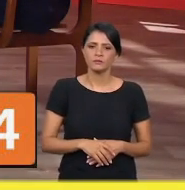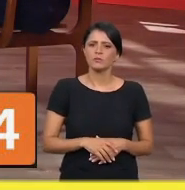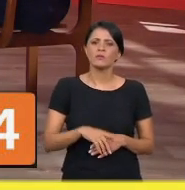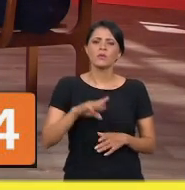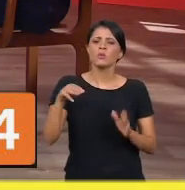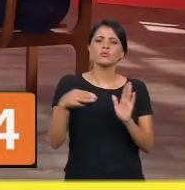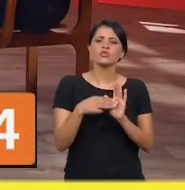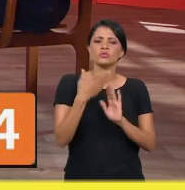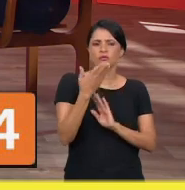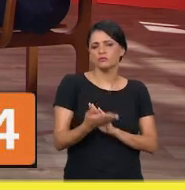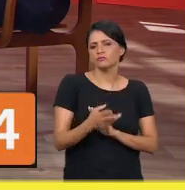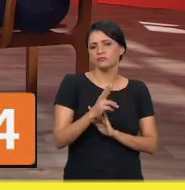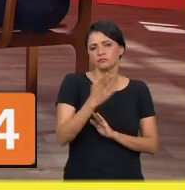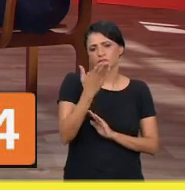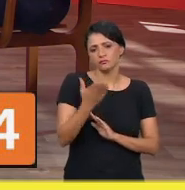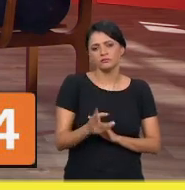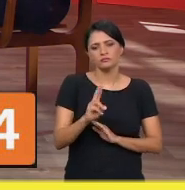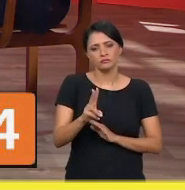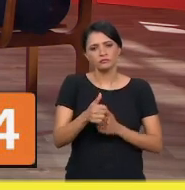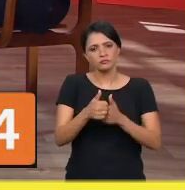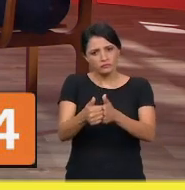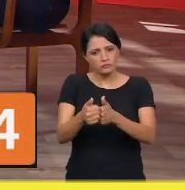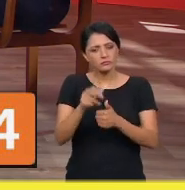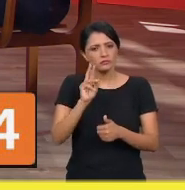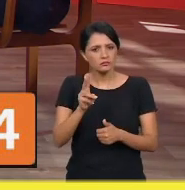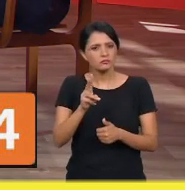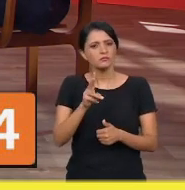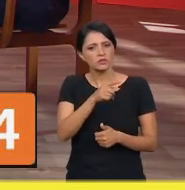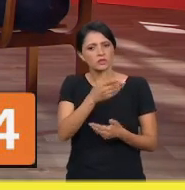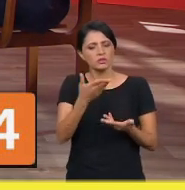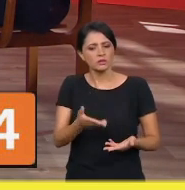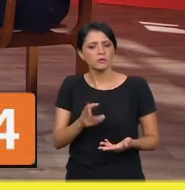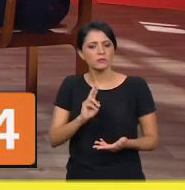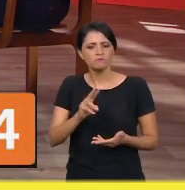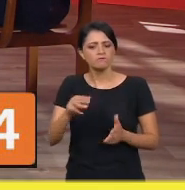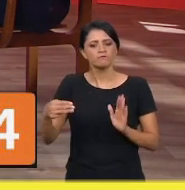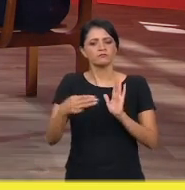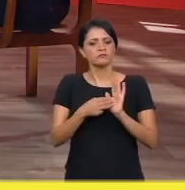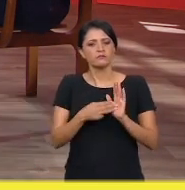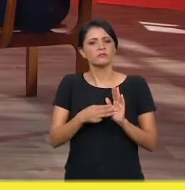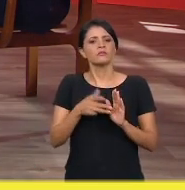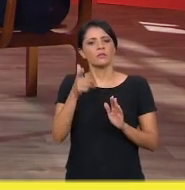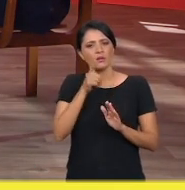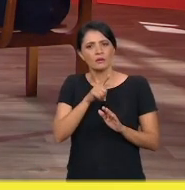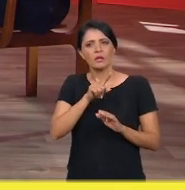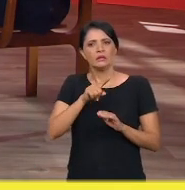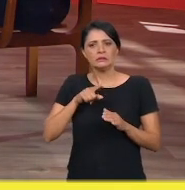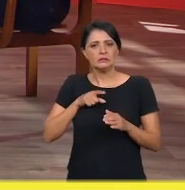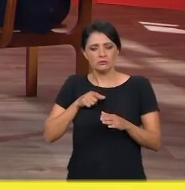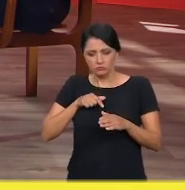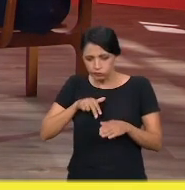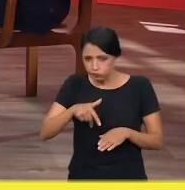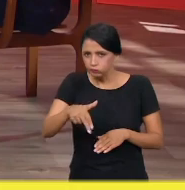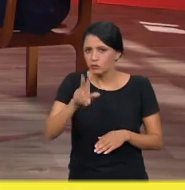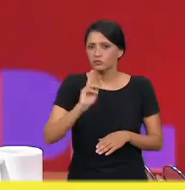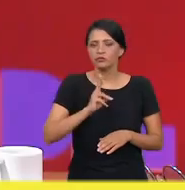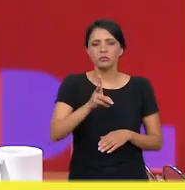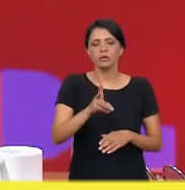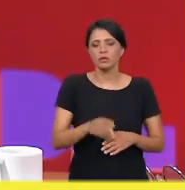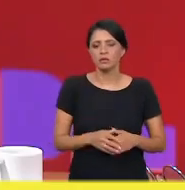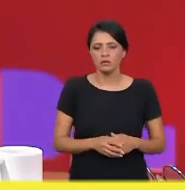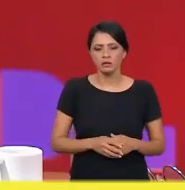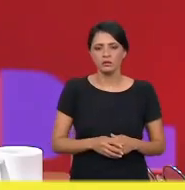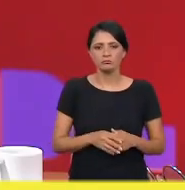motiva você a seguir? Quer dizer, o que te motivou a ir tentando derrubar tudo isso pelo meio do caminho?